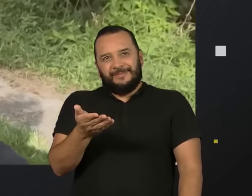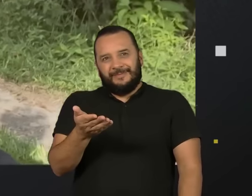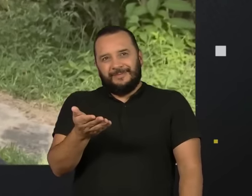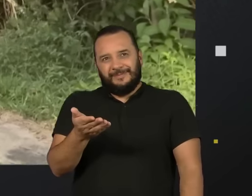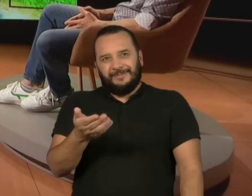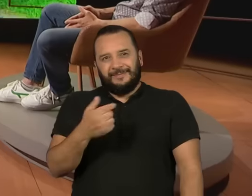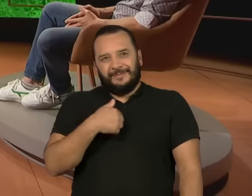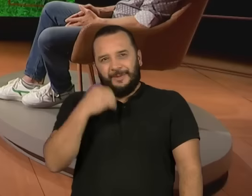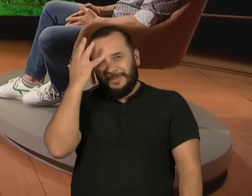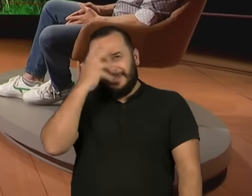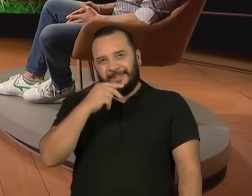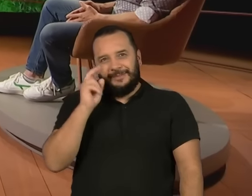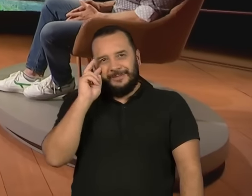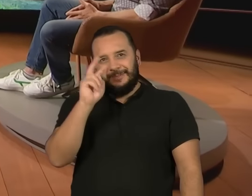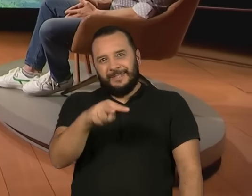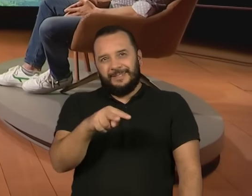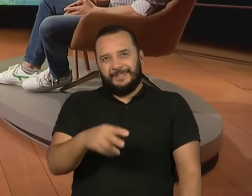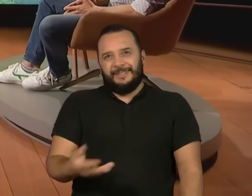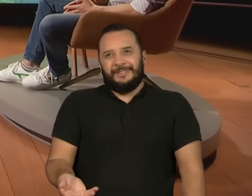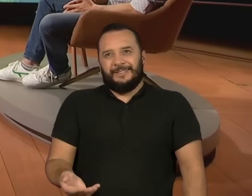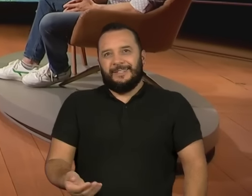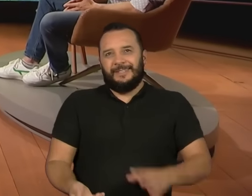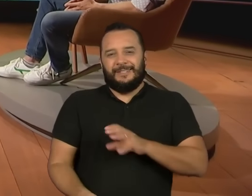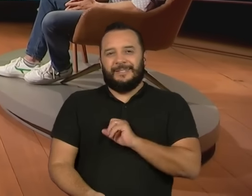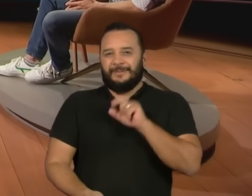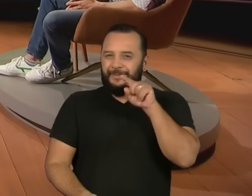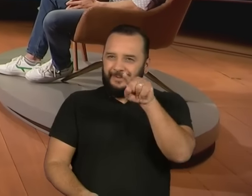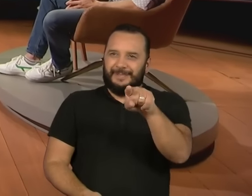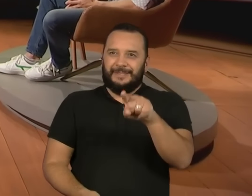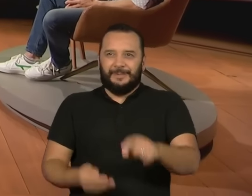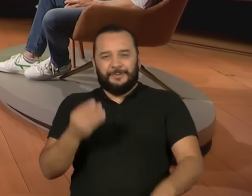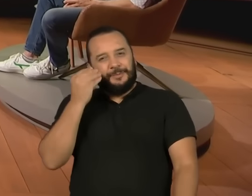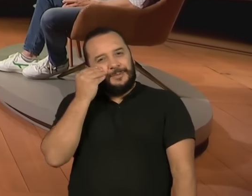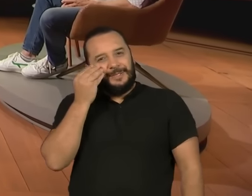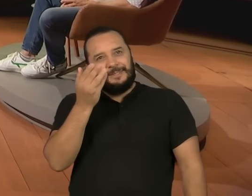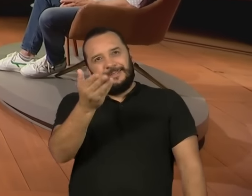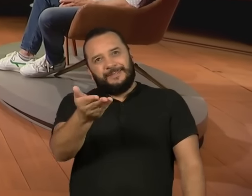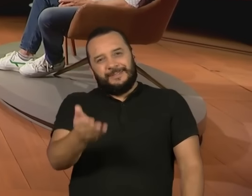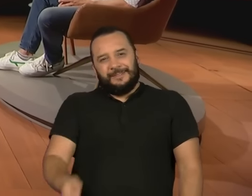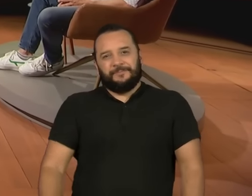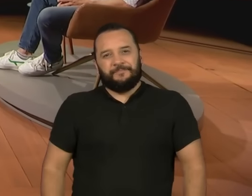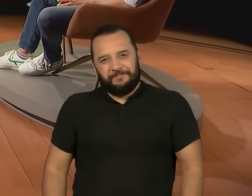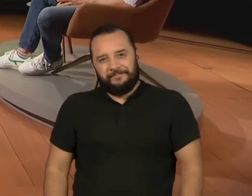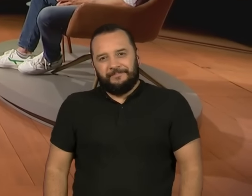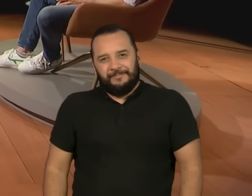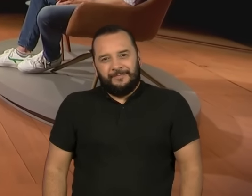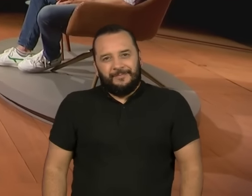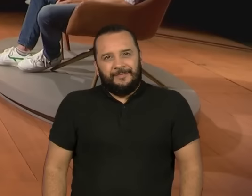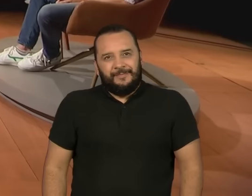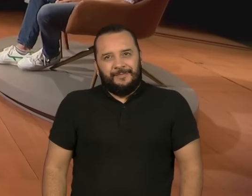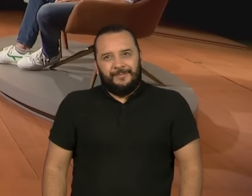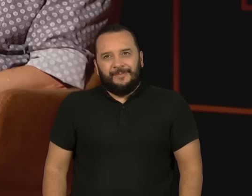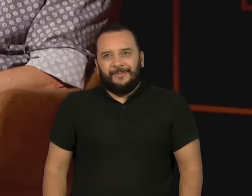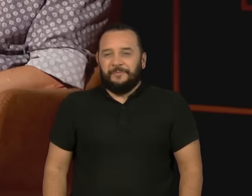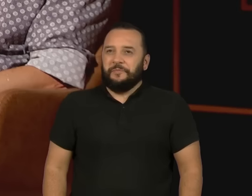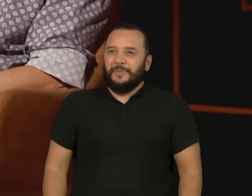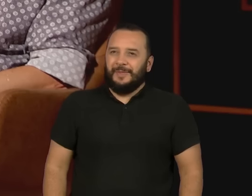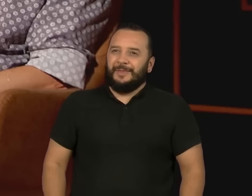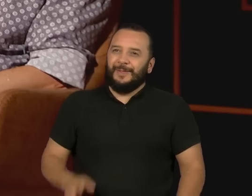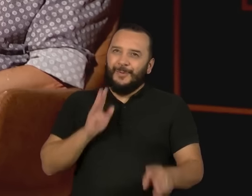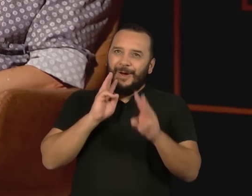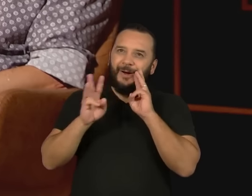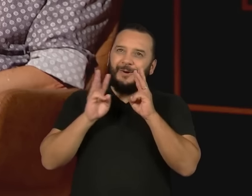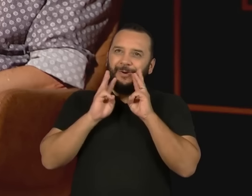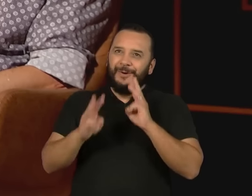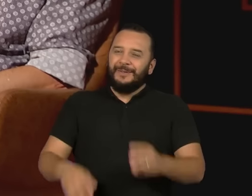bonito de ver. Te amo, Mateus. Um beijo grande para você. Uau!